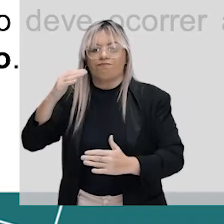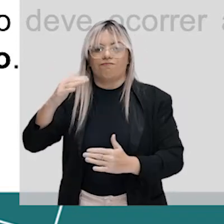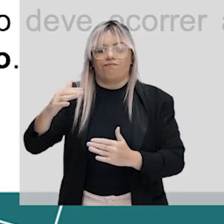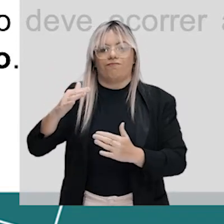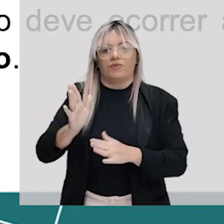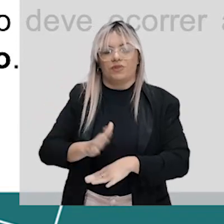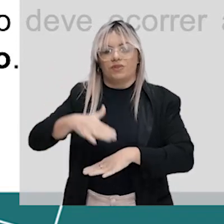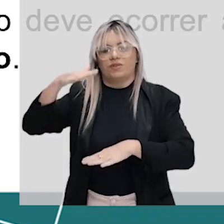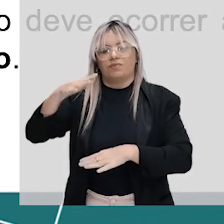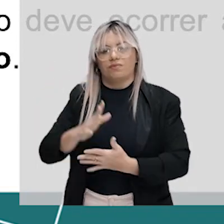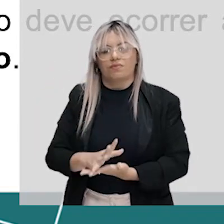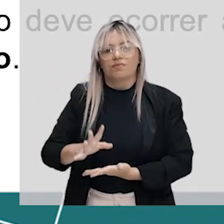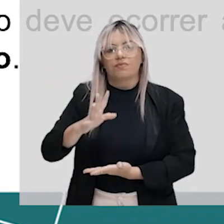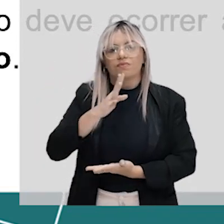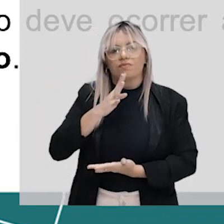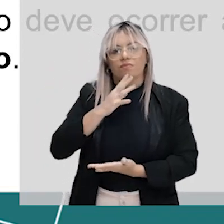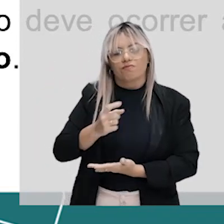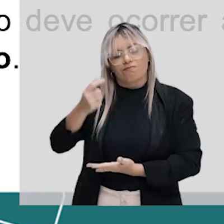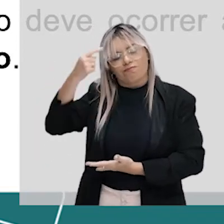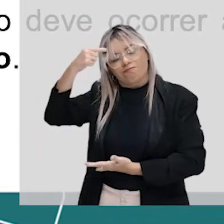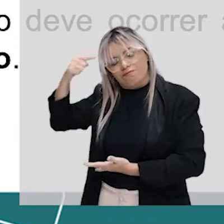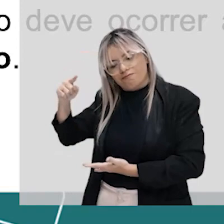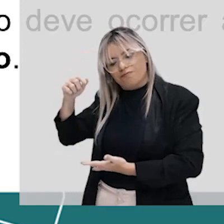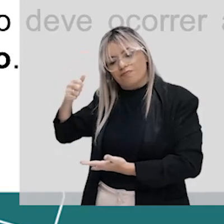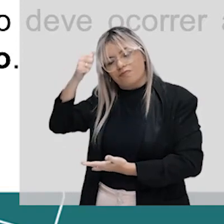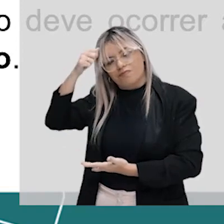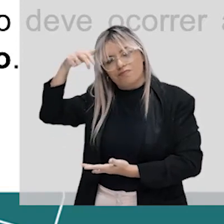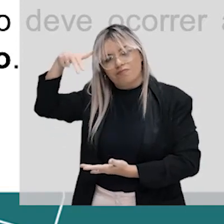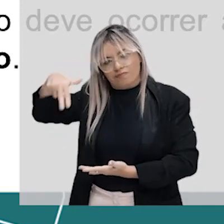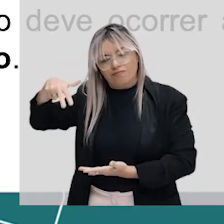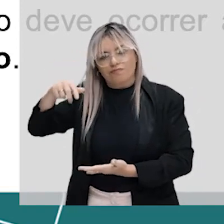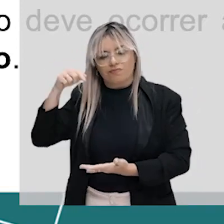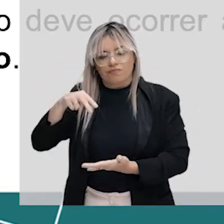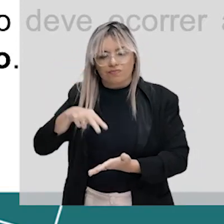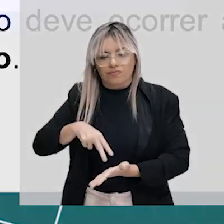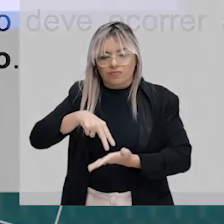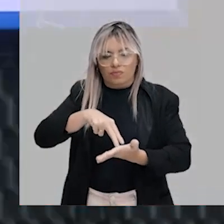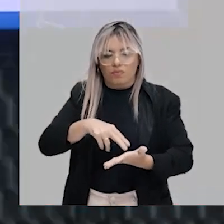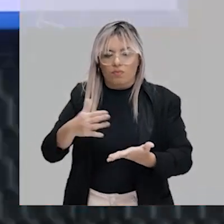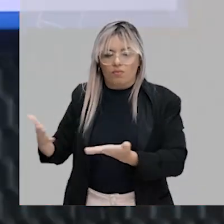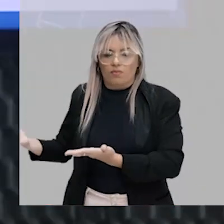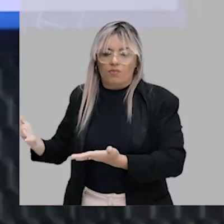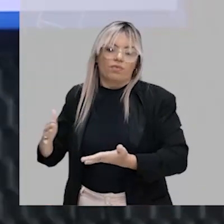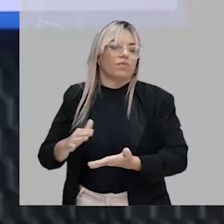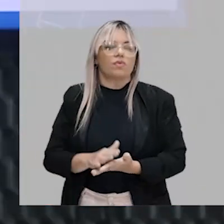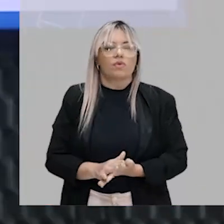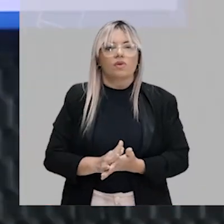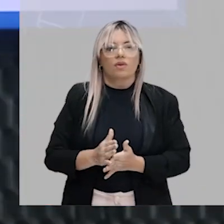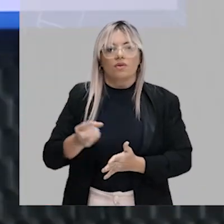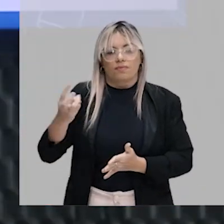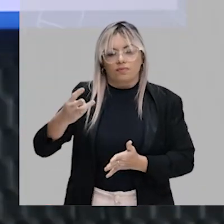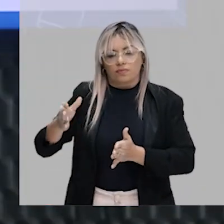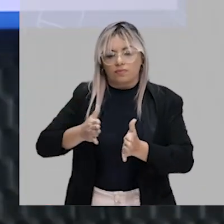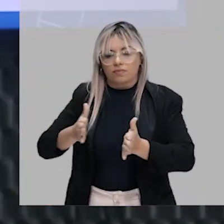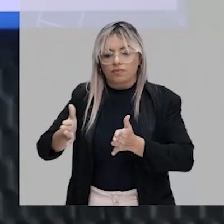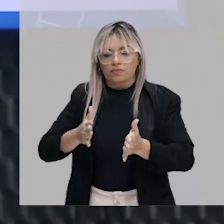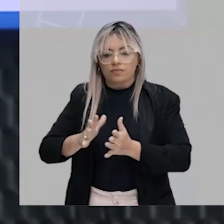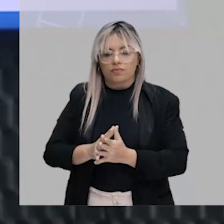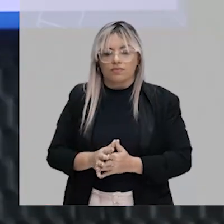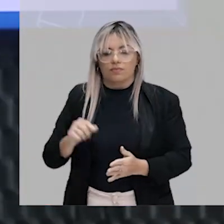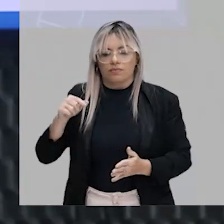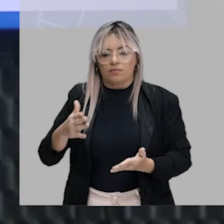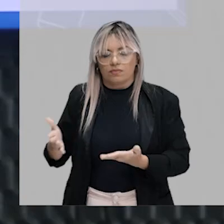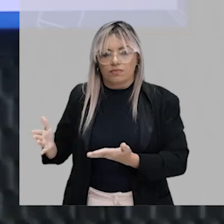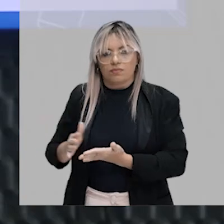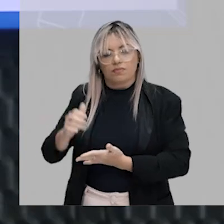pensamento humano, segundo Augusto Comte. Esse terceiro e último estado se chama estado positivo, que, segundo